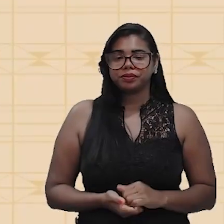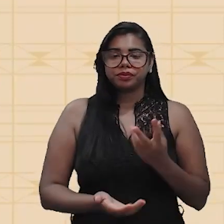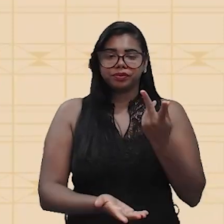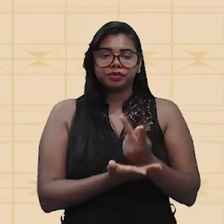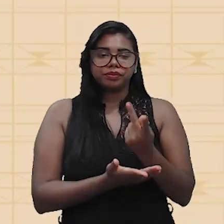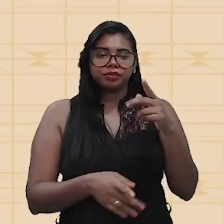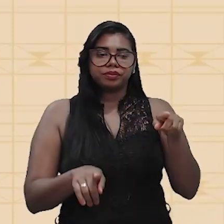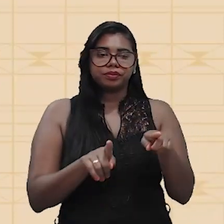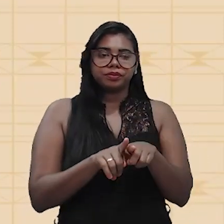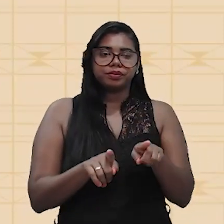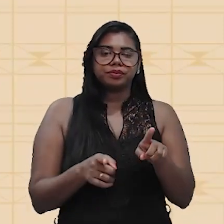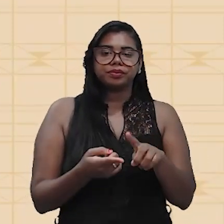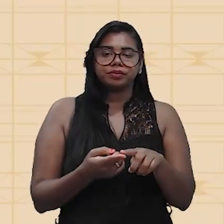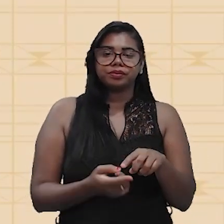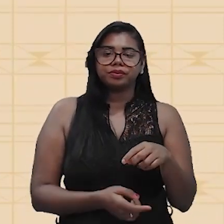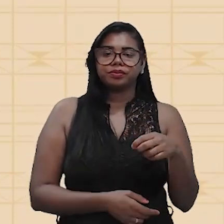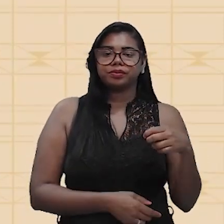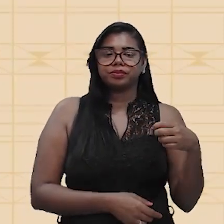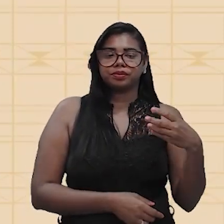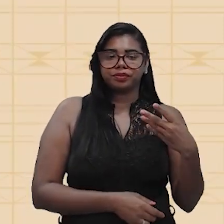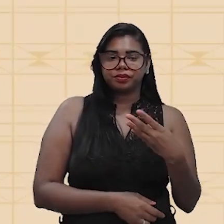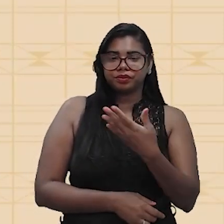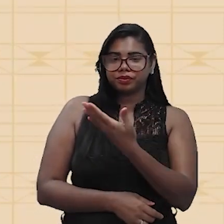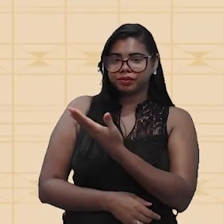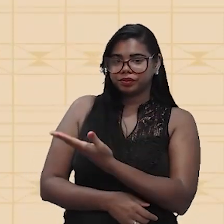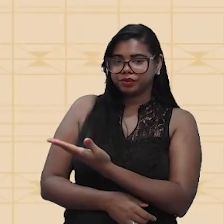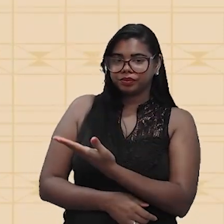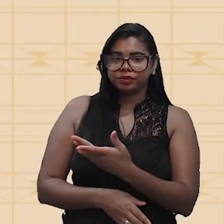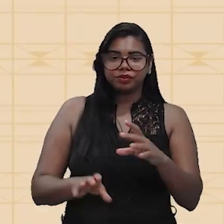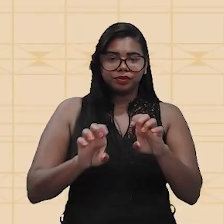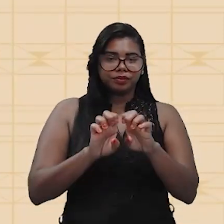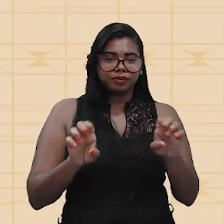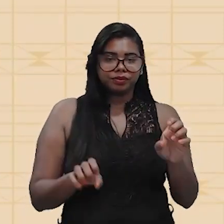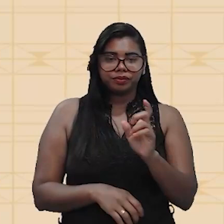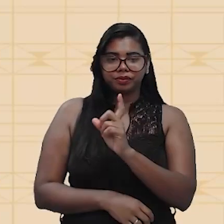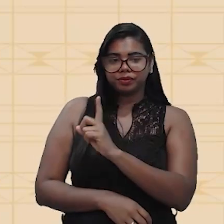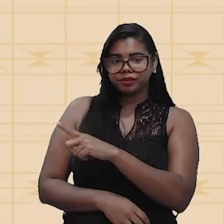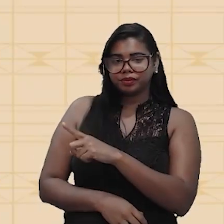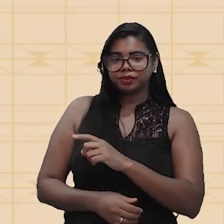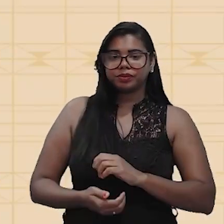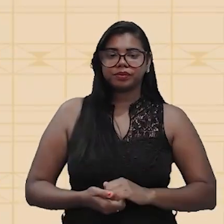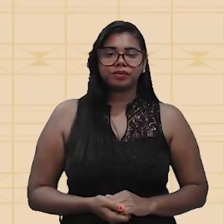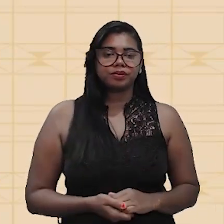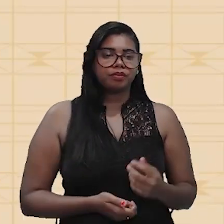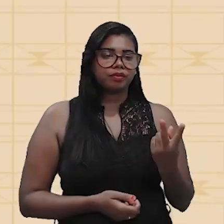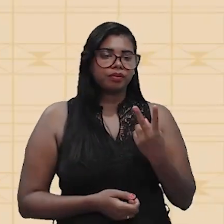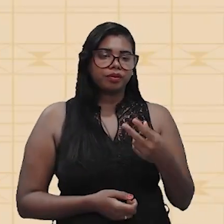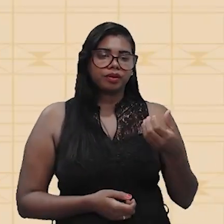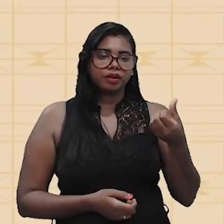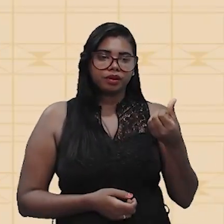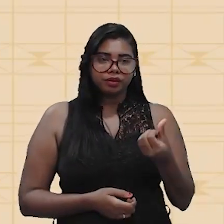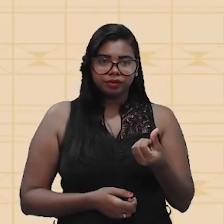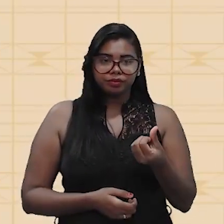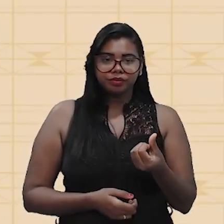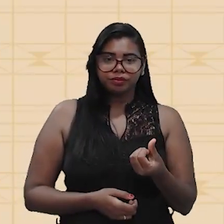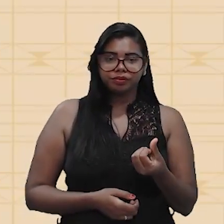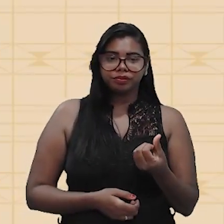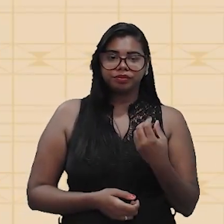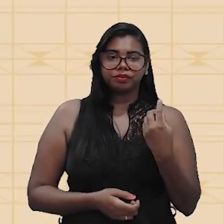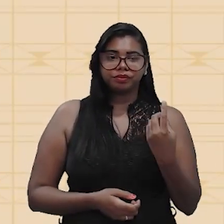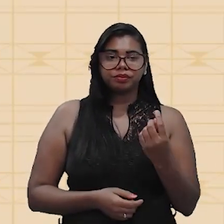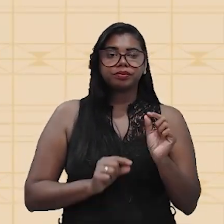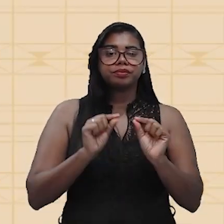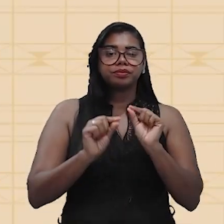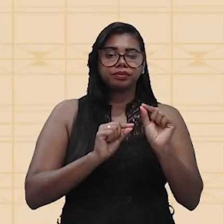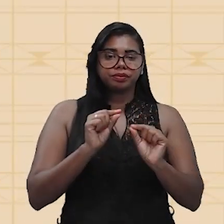o de 14. Então a gente vai resolver, primeiro, esses dois de 6 vai ficar um resistor único de quanto? Pega o